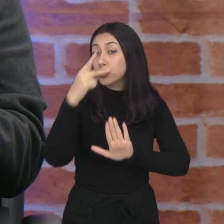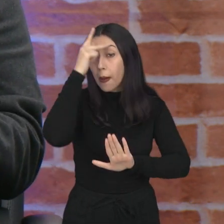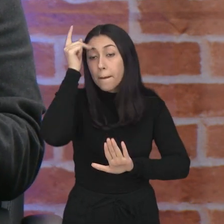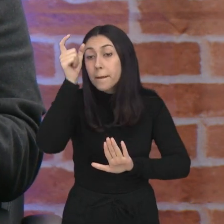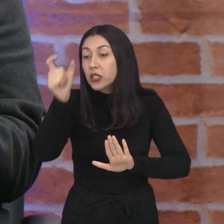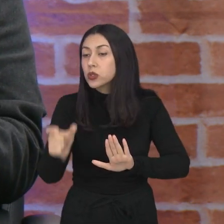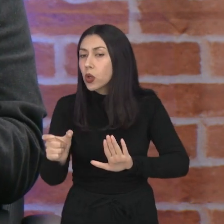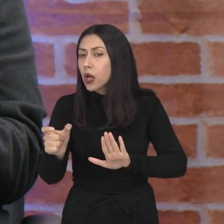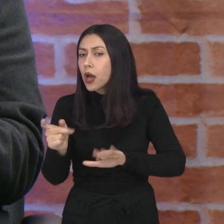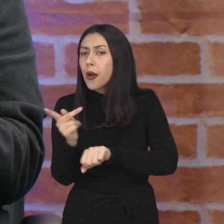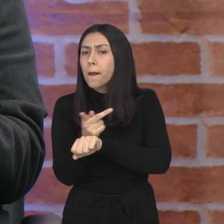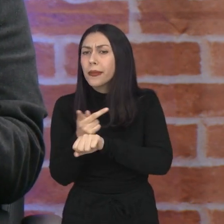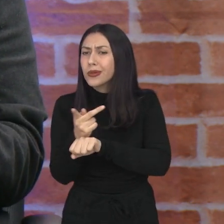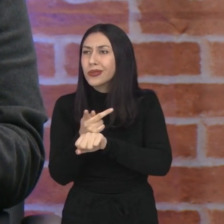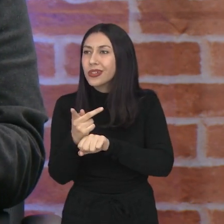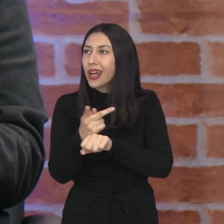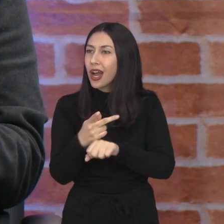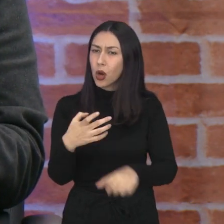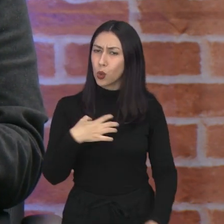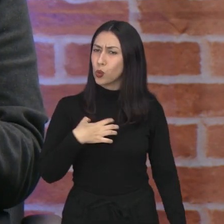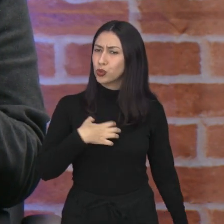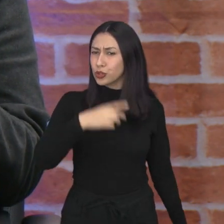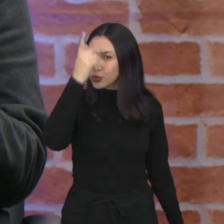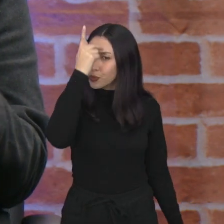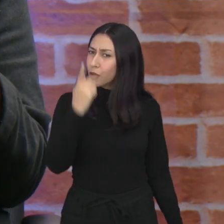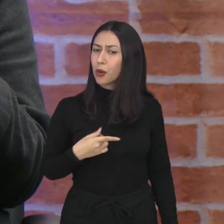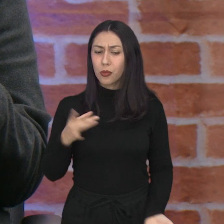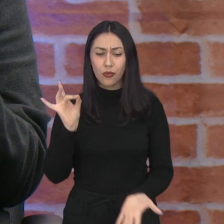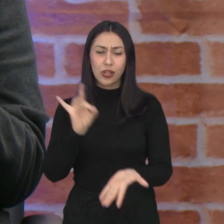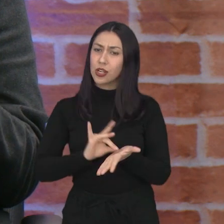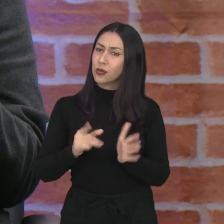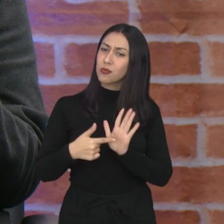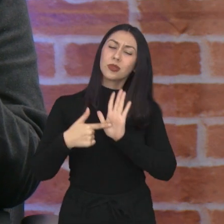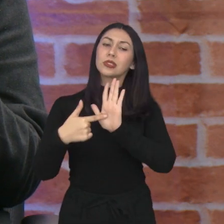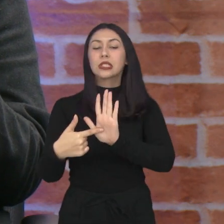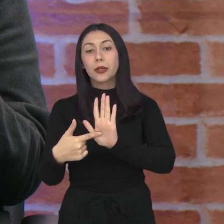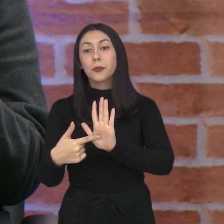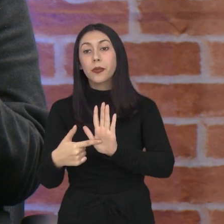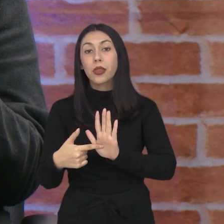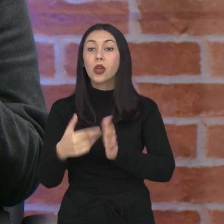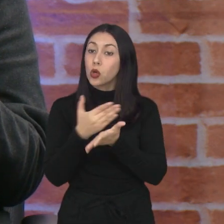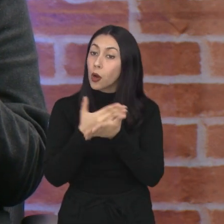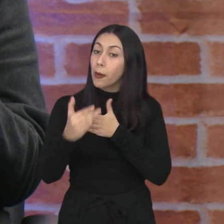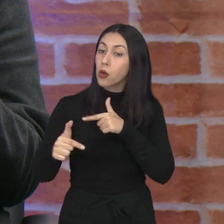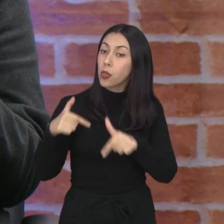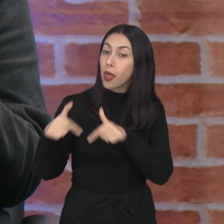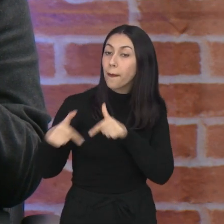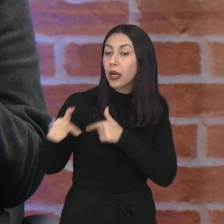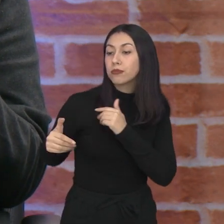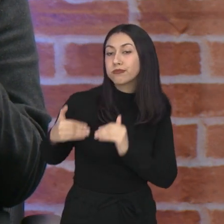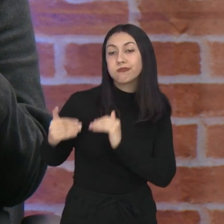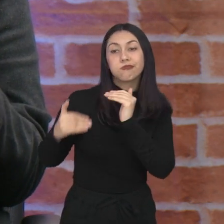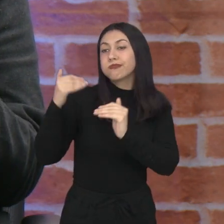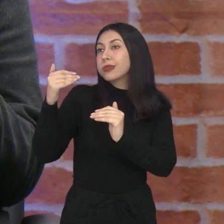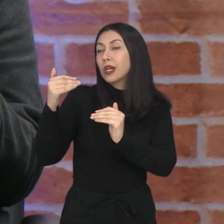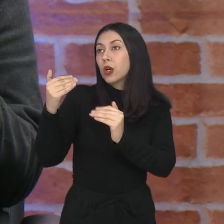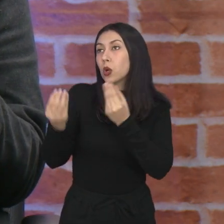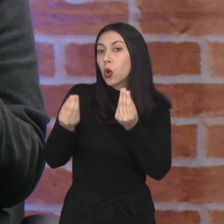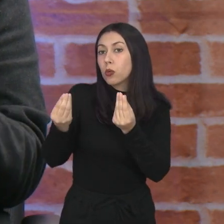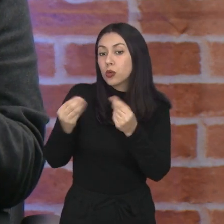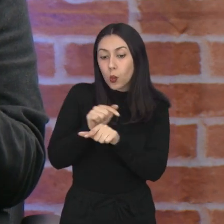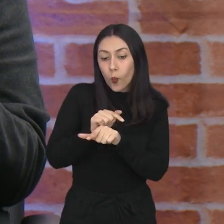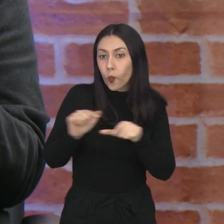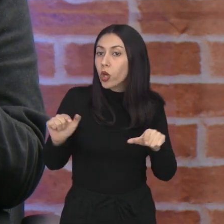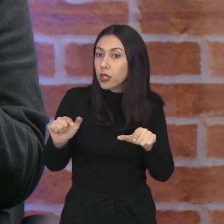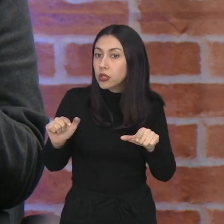eu ajudo as pessoas a procurarem a própria espontaneidade. Então, eu comecei a desenvolver esse trabalho a partir do nada.